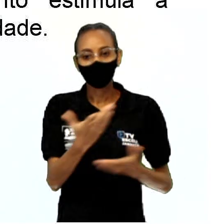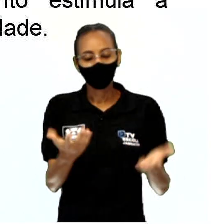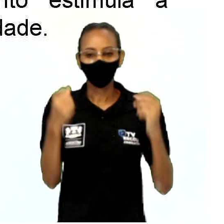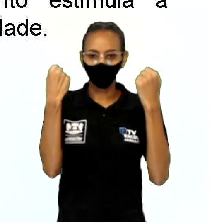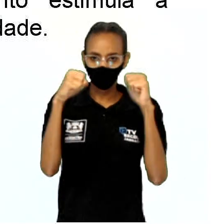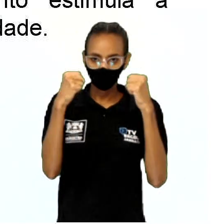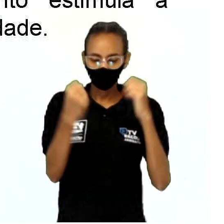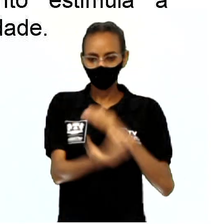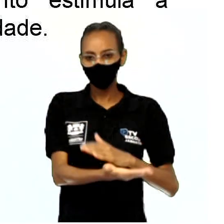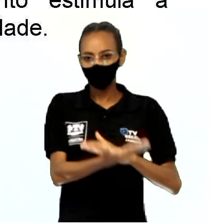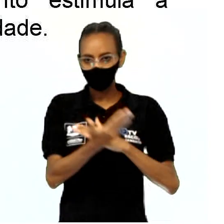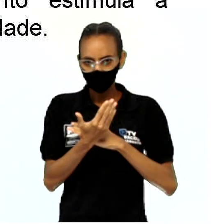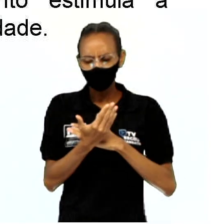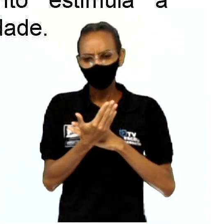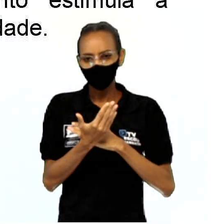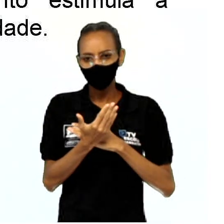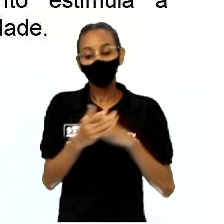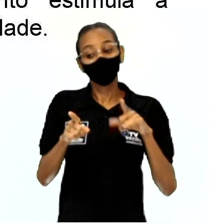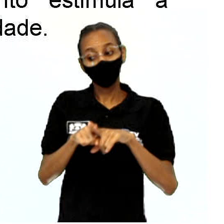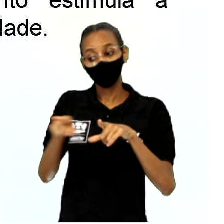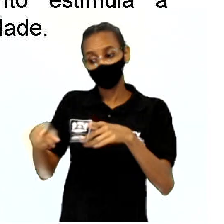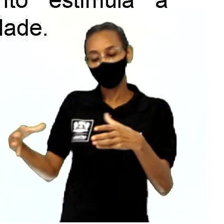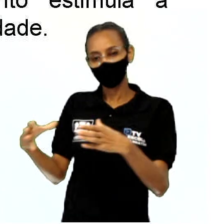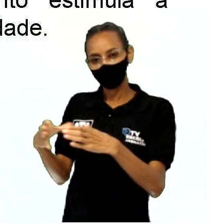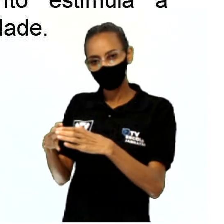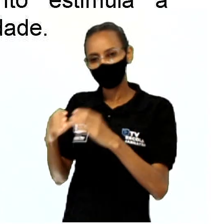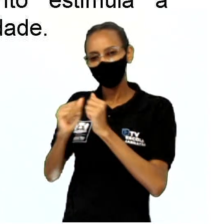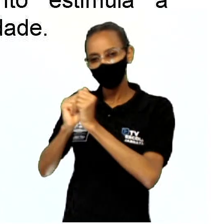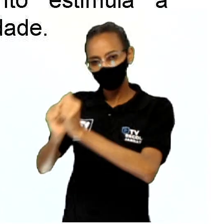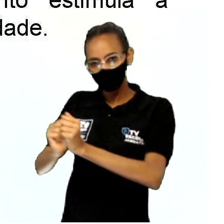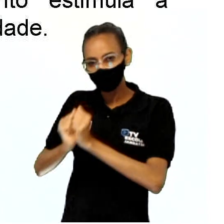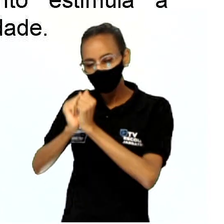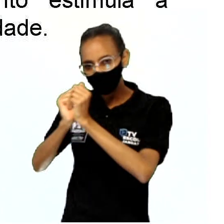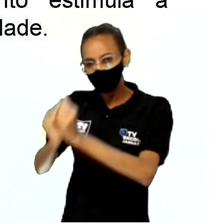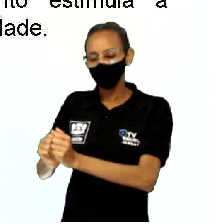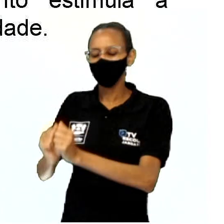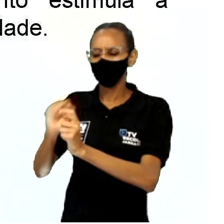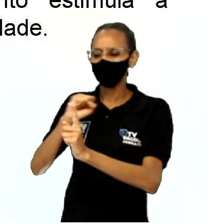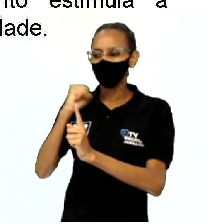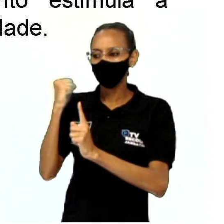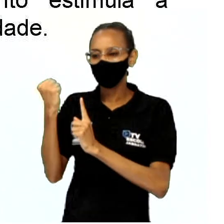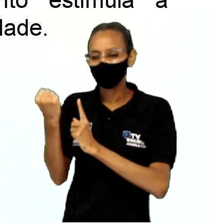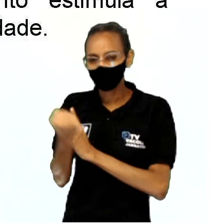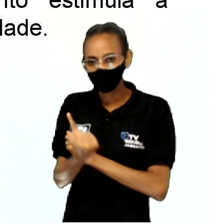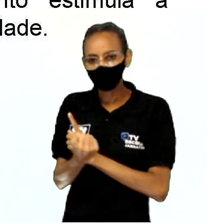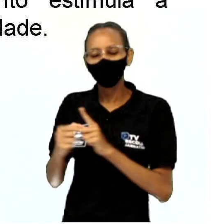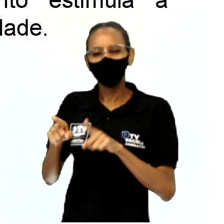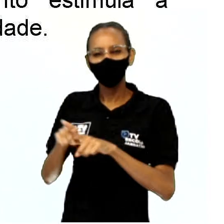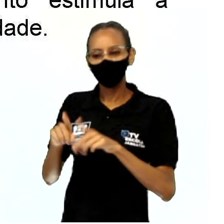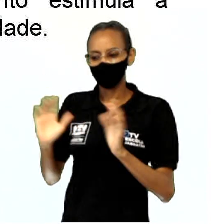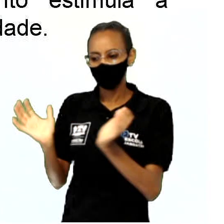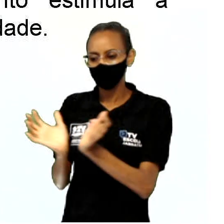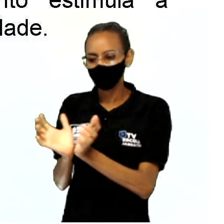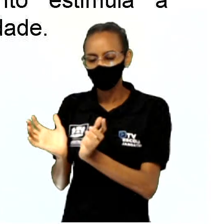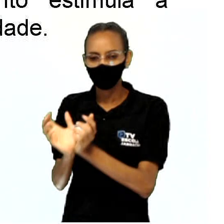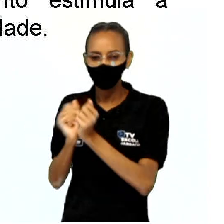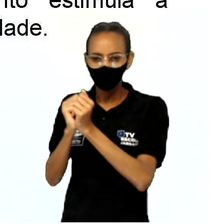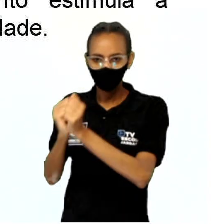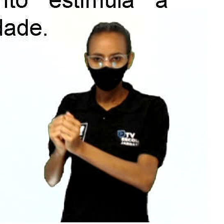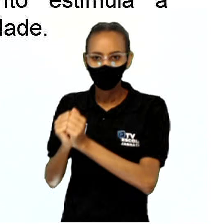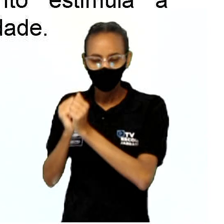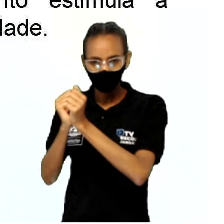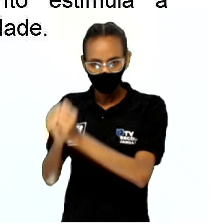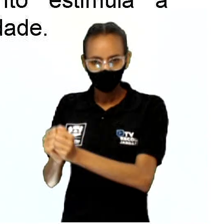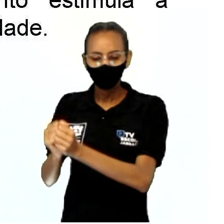exercícios em conjunto, nós também estimulamos a socialização, o espírito de equipe e o senso